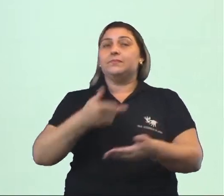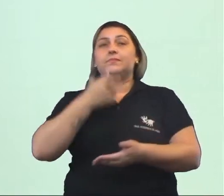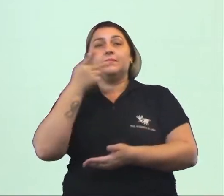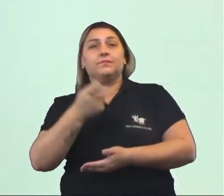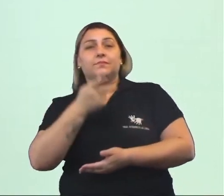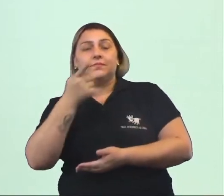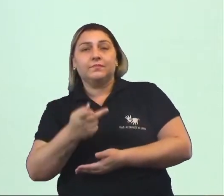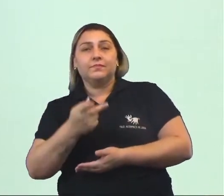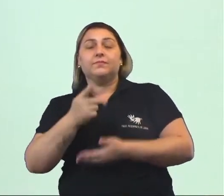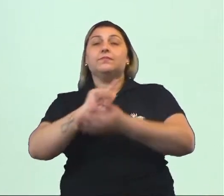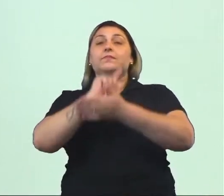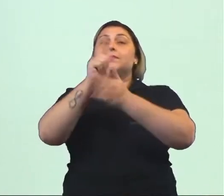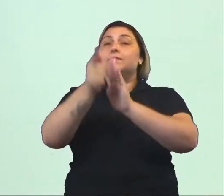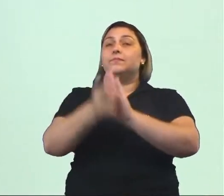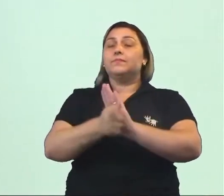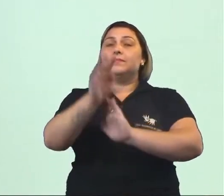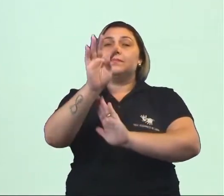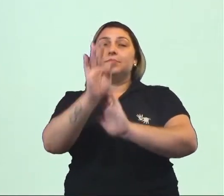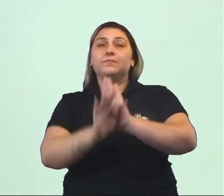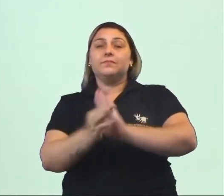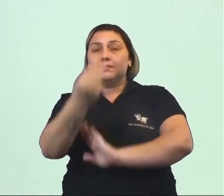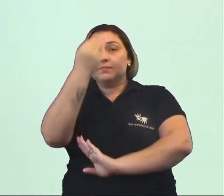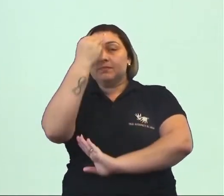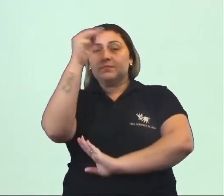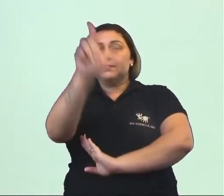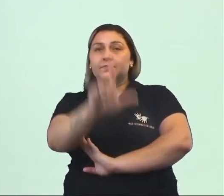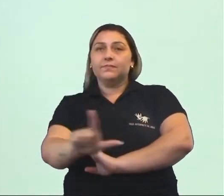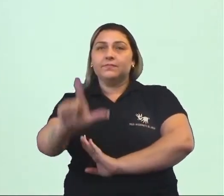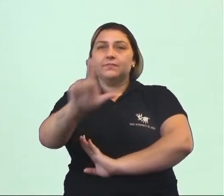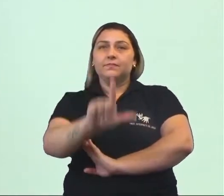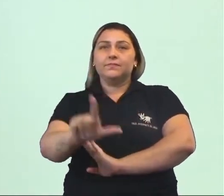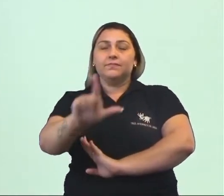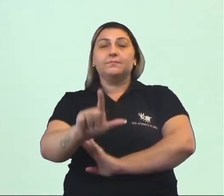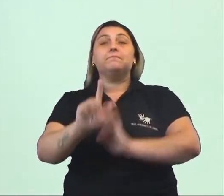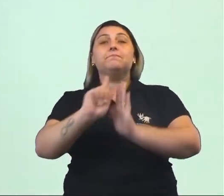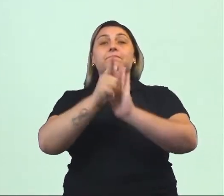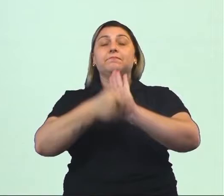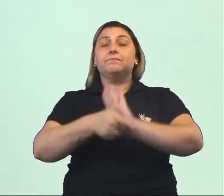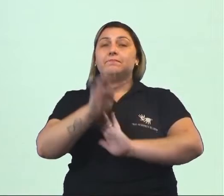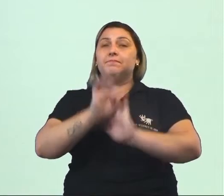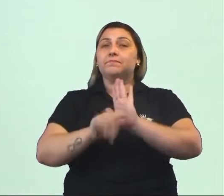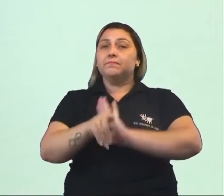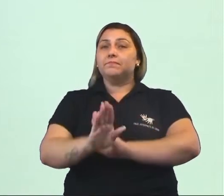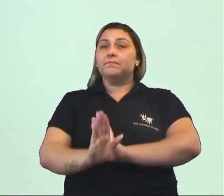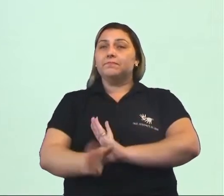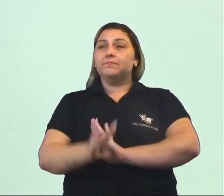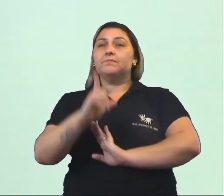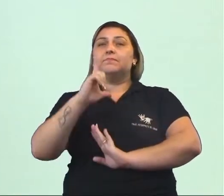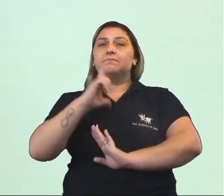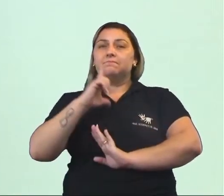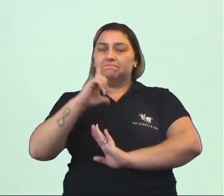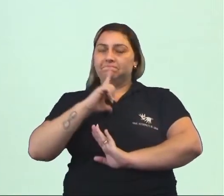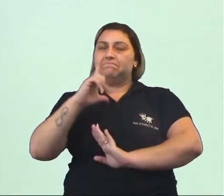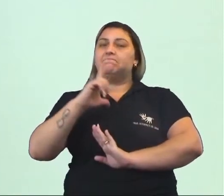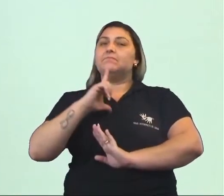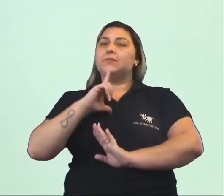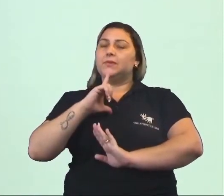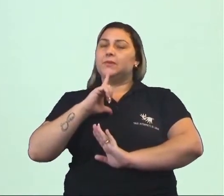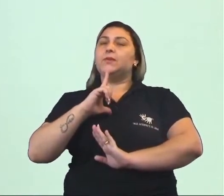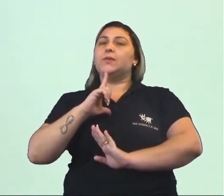falar sobre o gênero textual Memórias Literárias, que é um gênero textual que vocês já têm explorado, que vocês